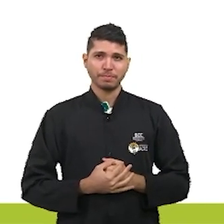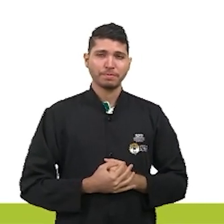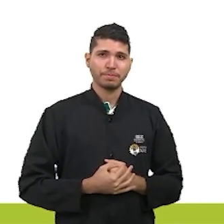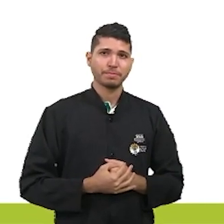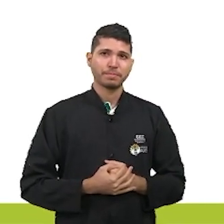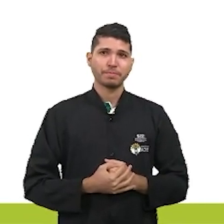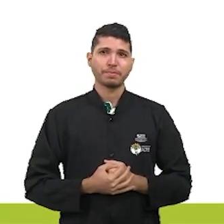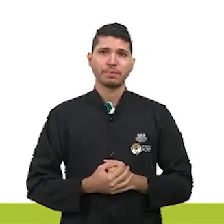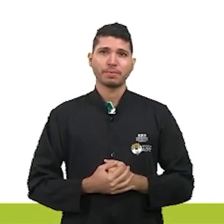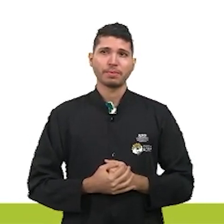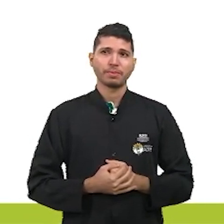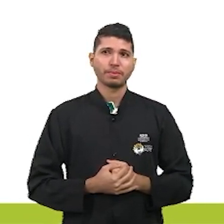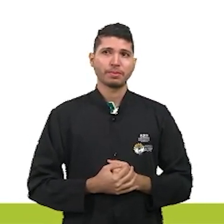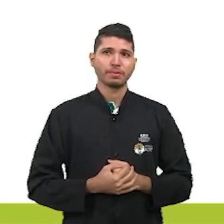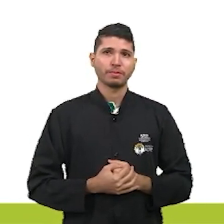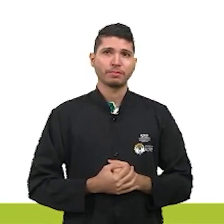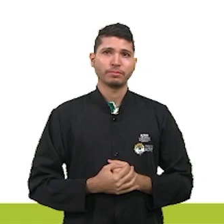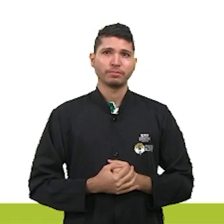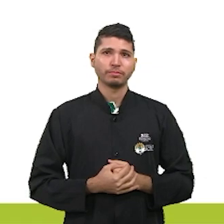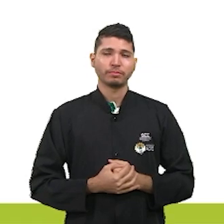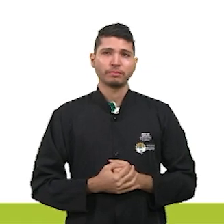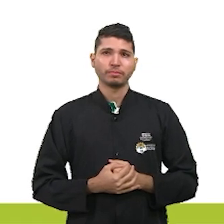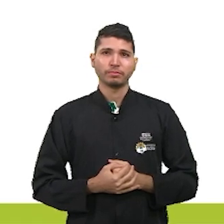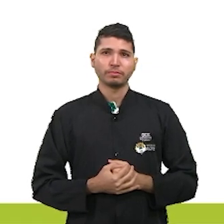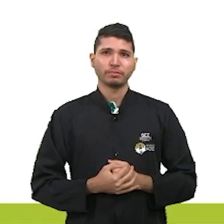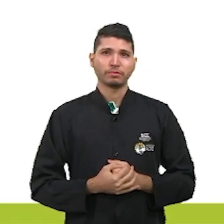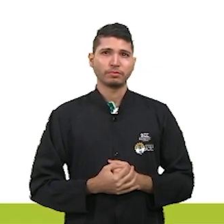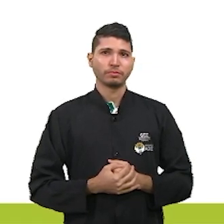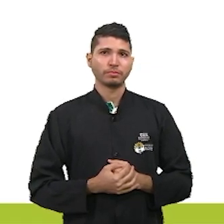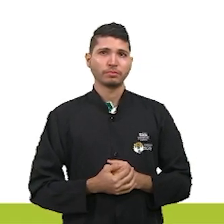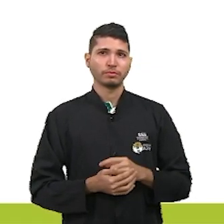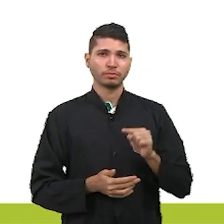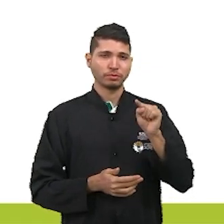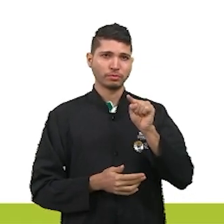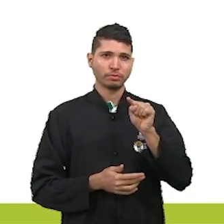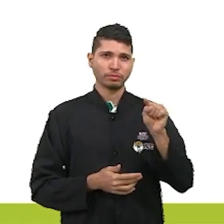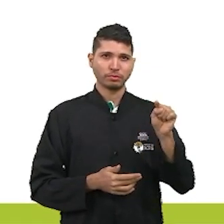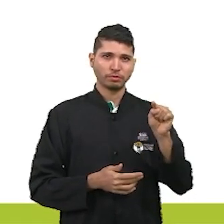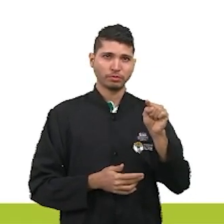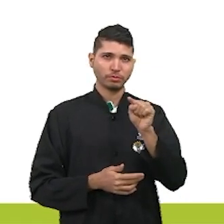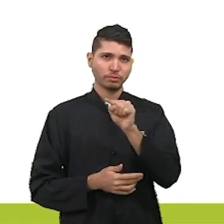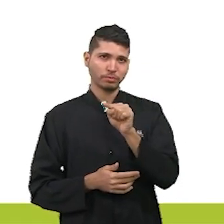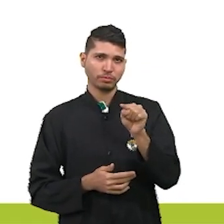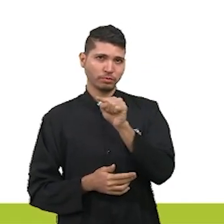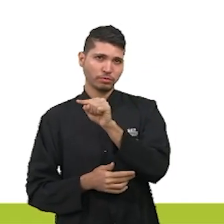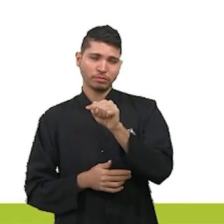Ok. Digamos que aqui esses traços retos vão representar as vogais.